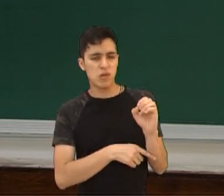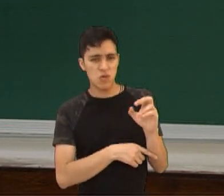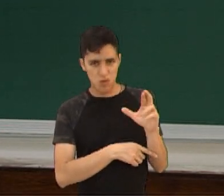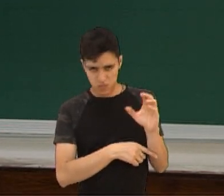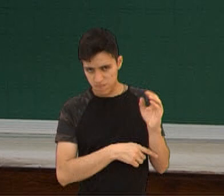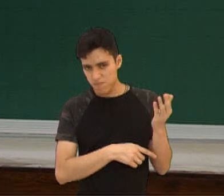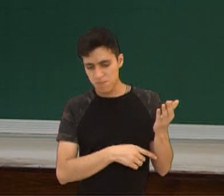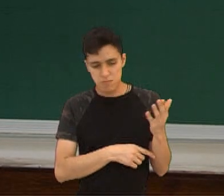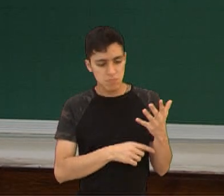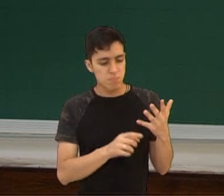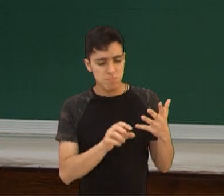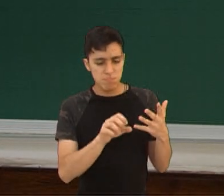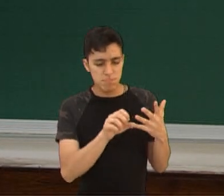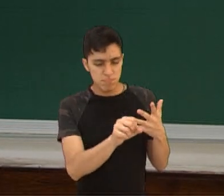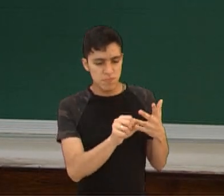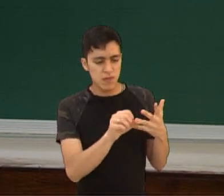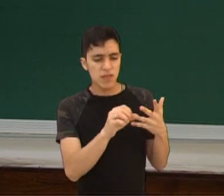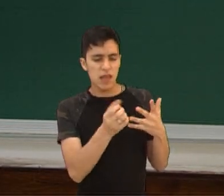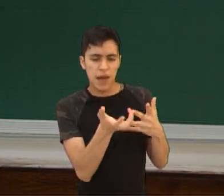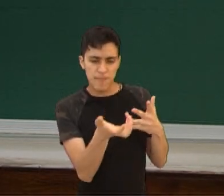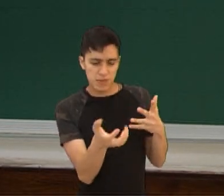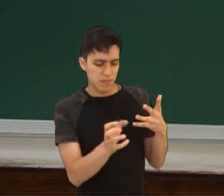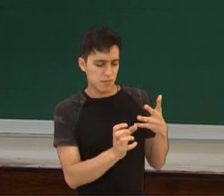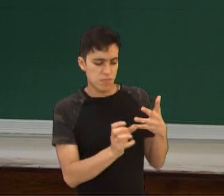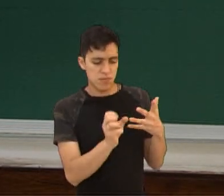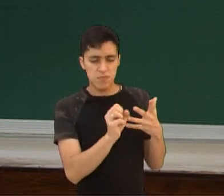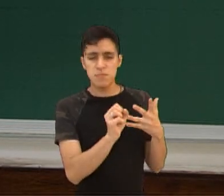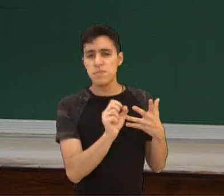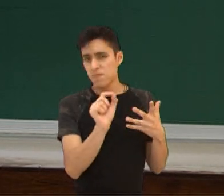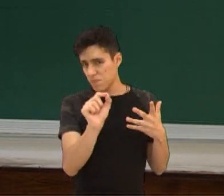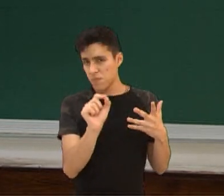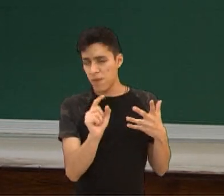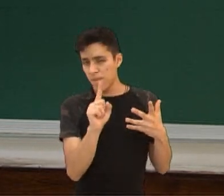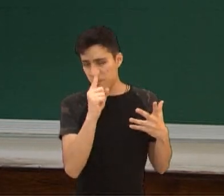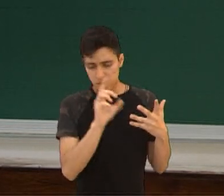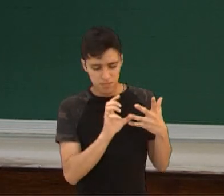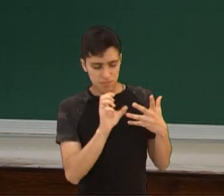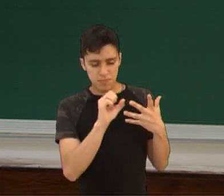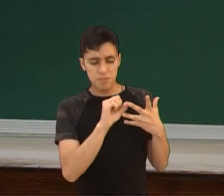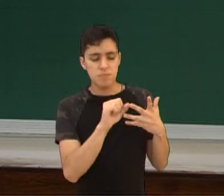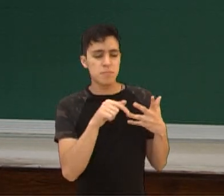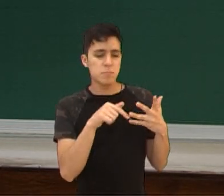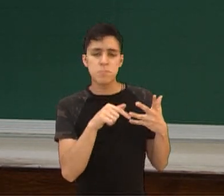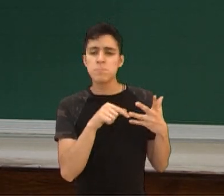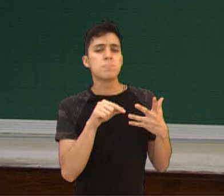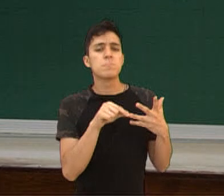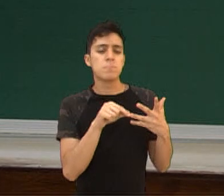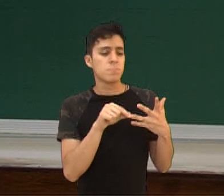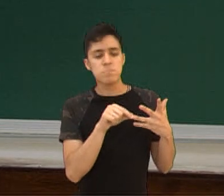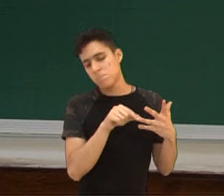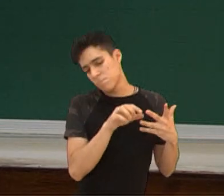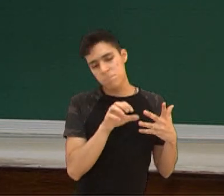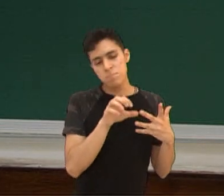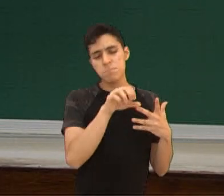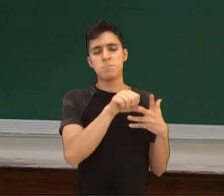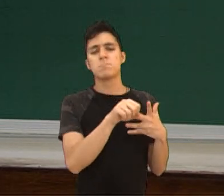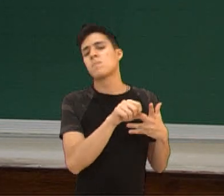se alimentar do capim. Então, nesse caso, ele é um quê? Um consumidor primário. E ele pode também se alimentar do